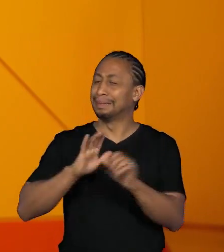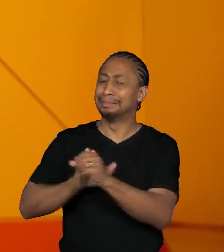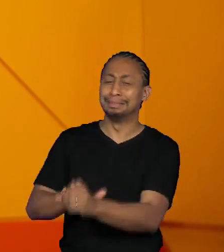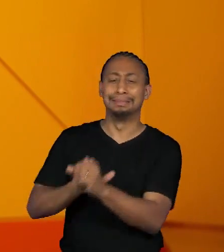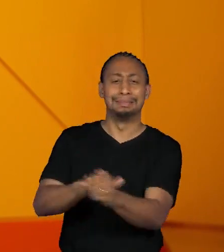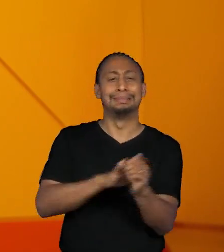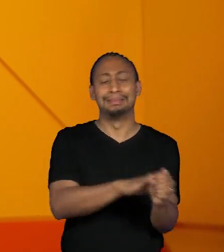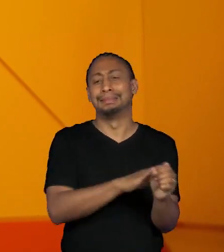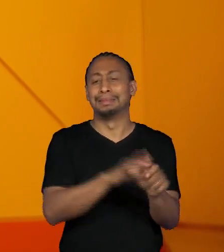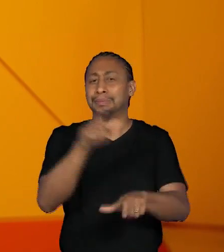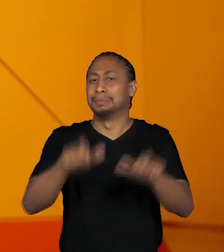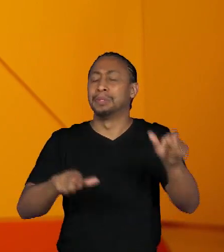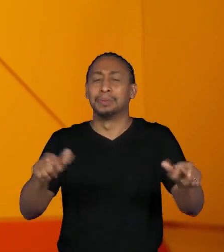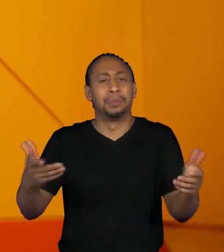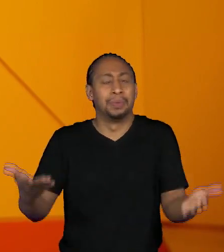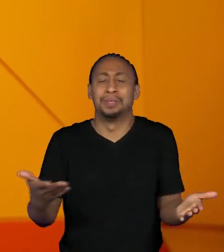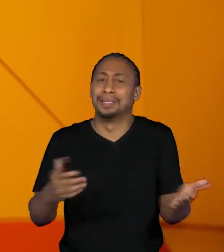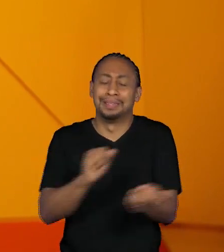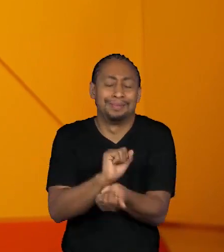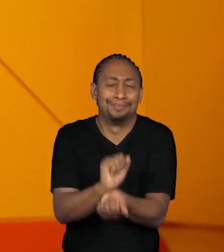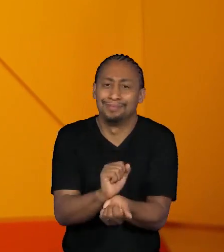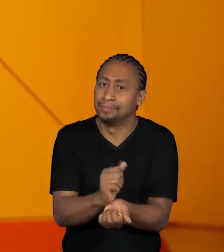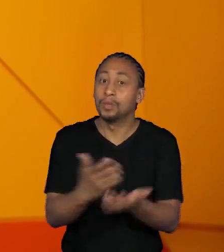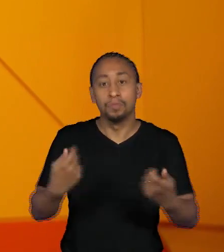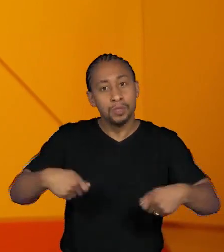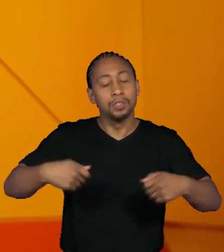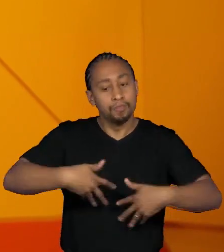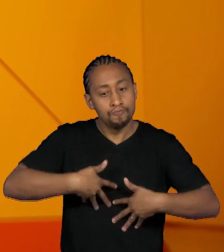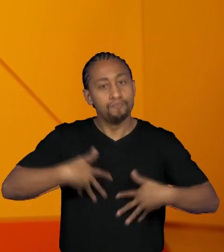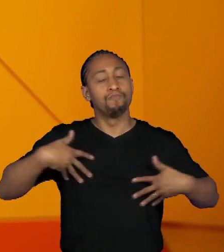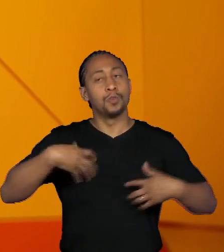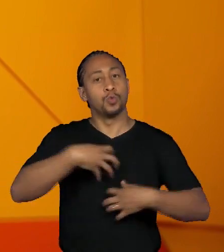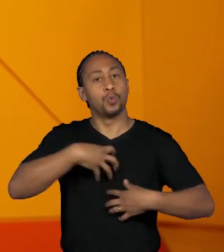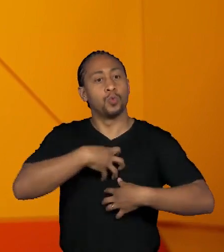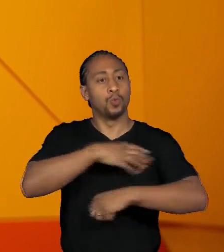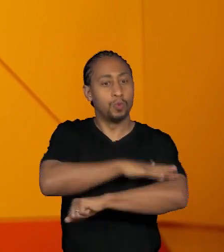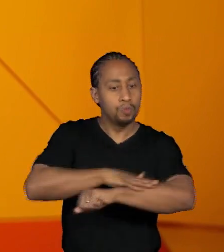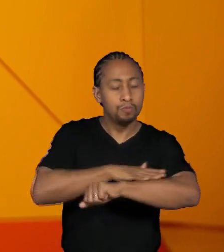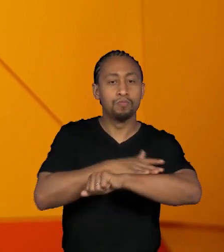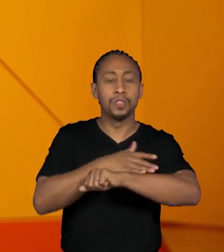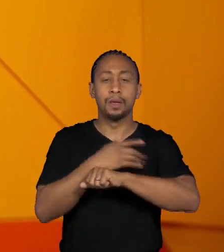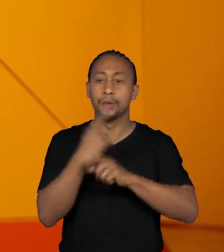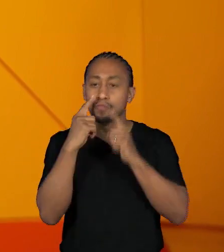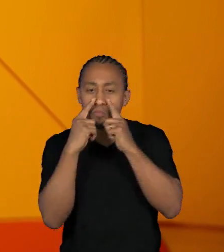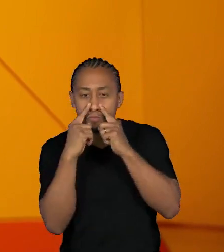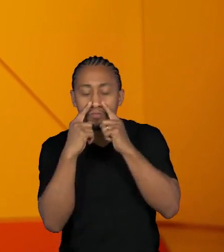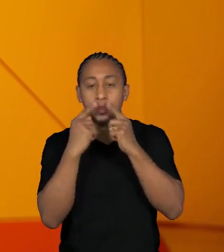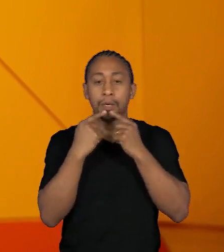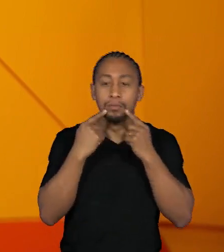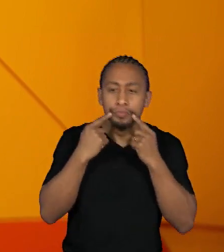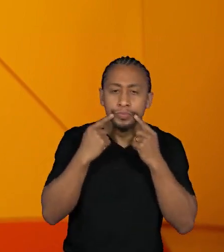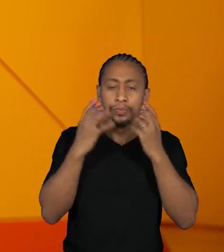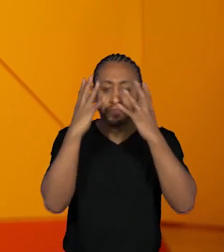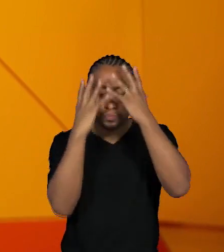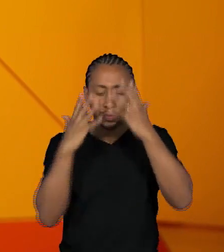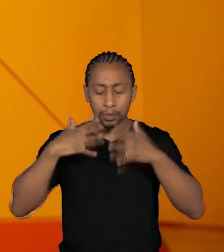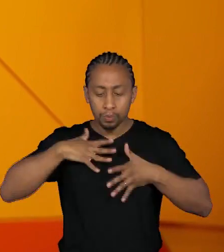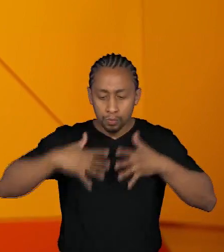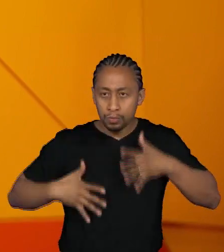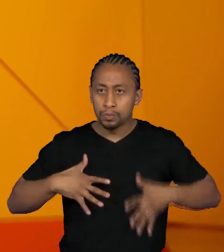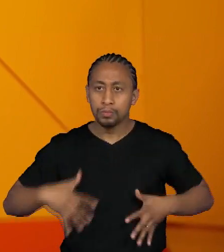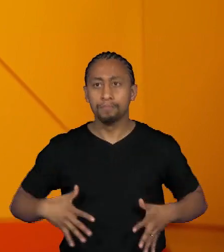raça. Ter orgulho dos traços, das formas e das cores é retomar a própria identidade, a